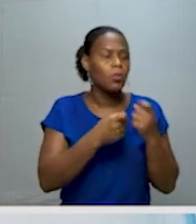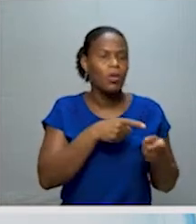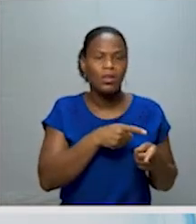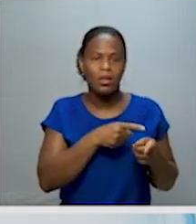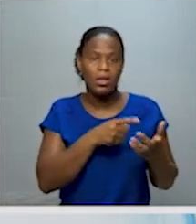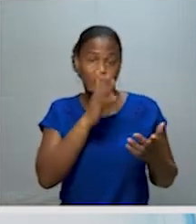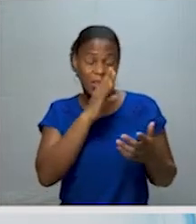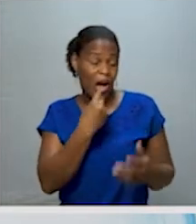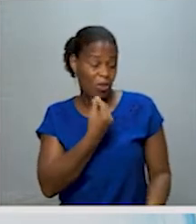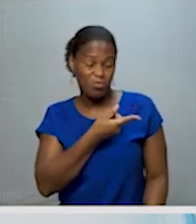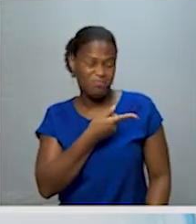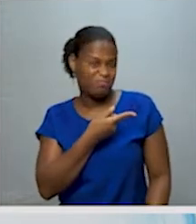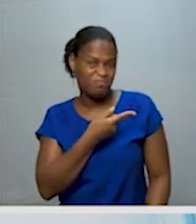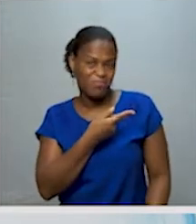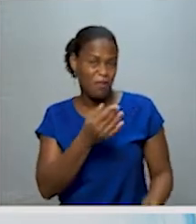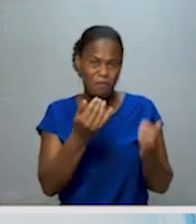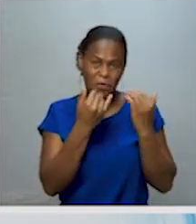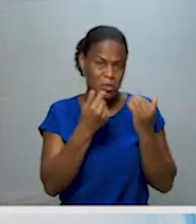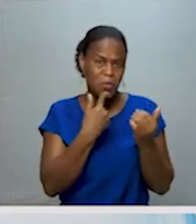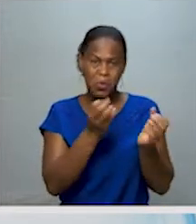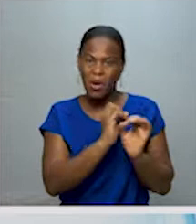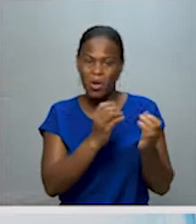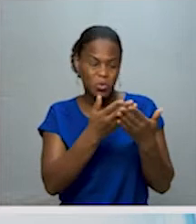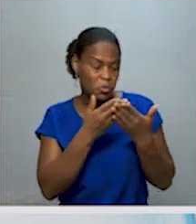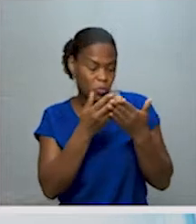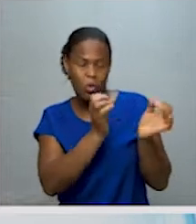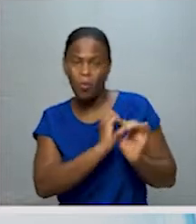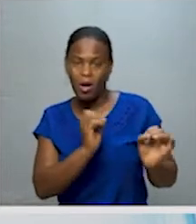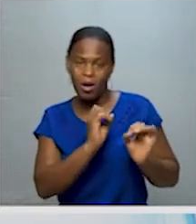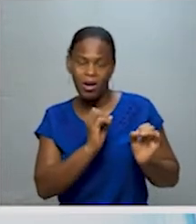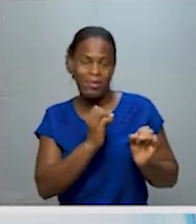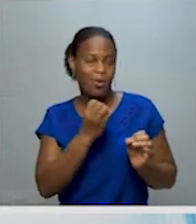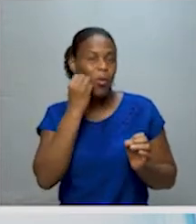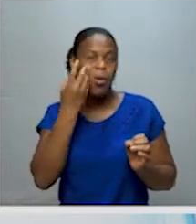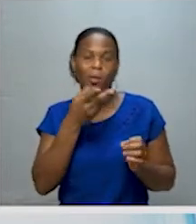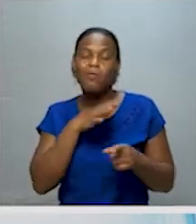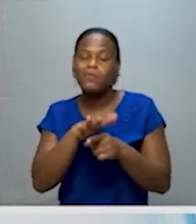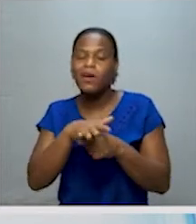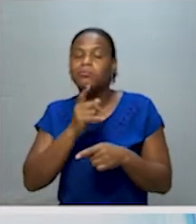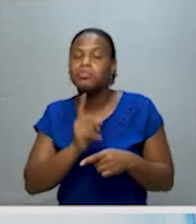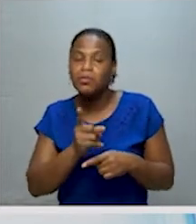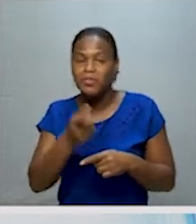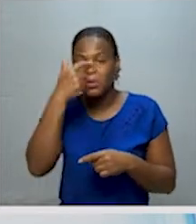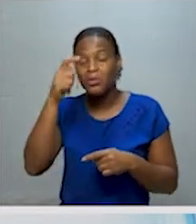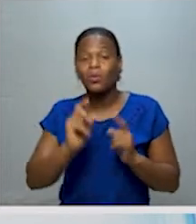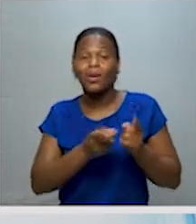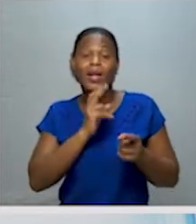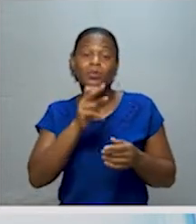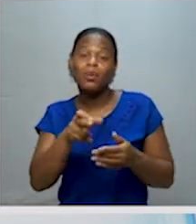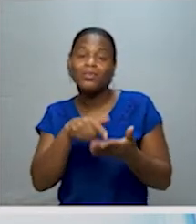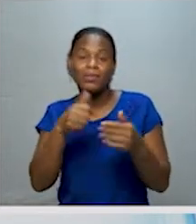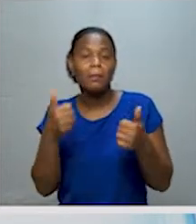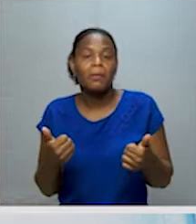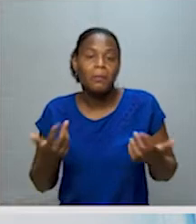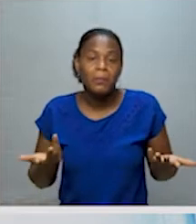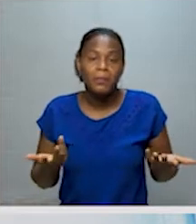pergunta, se o aluno não tiver muitas informações, não tiver estudado, não terá como convencer o professor que a sua resposta